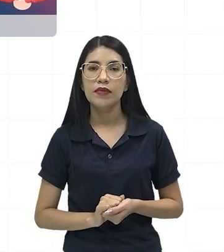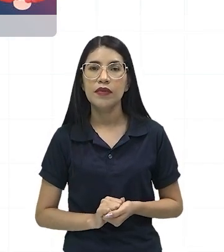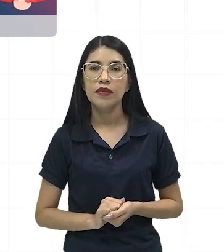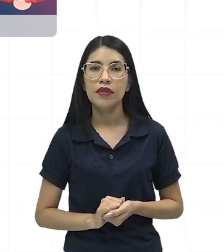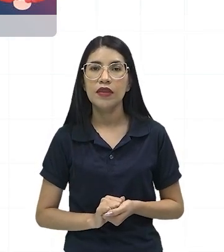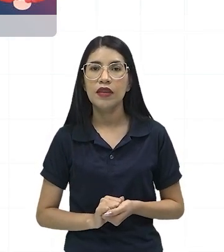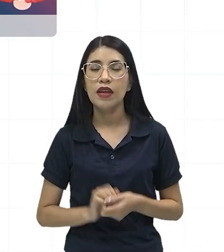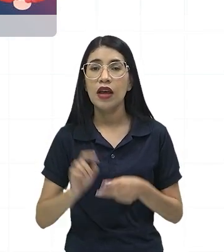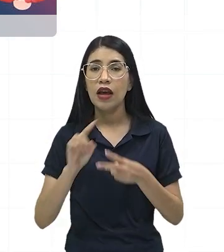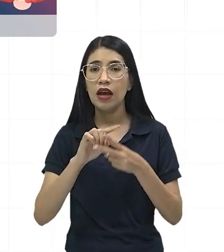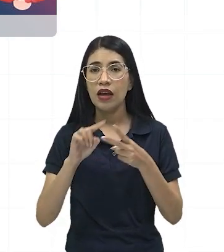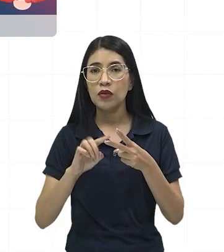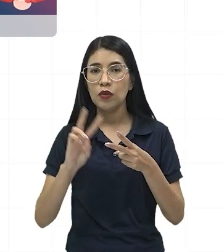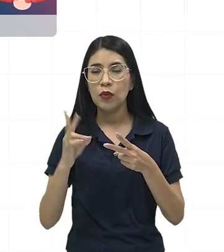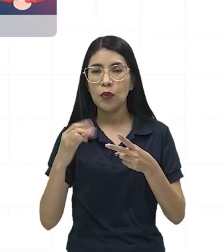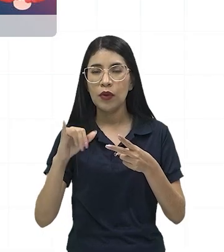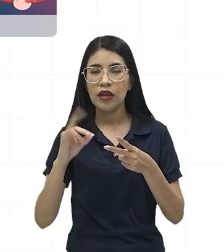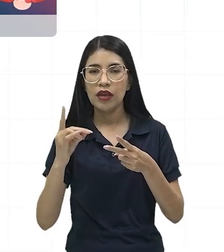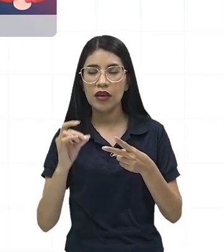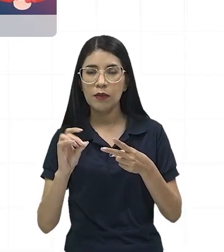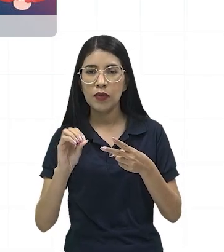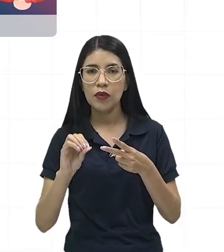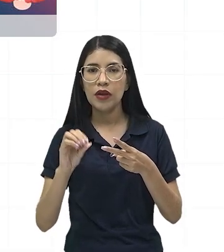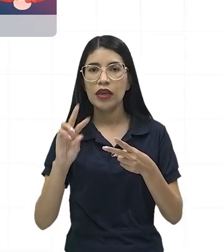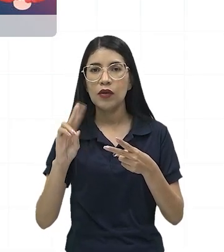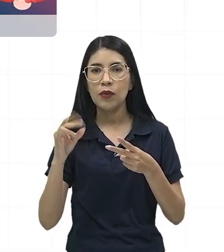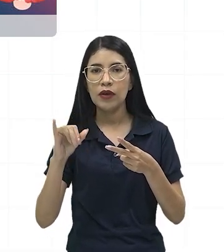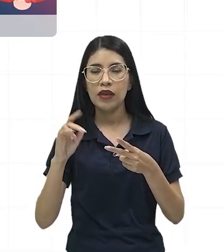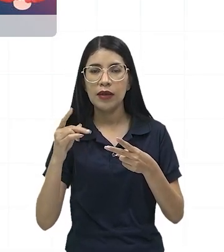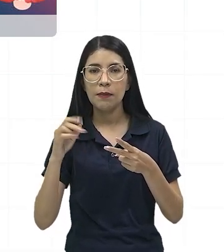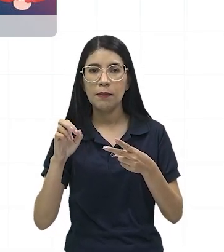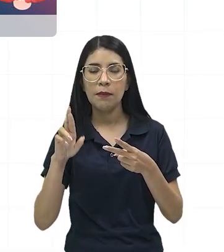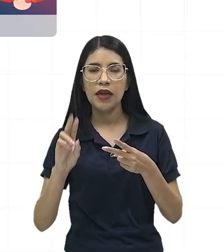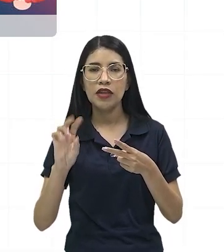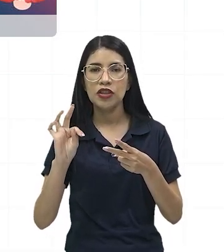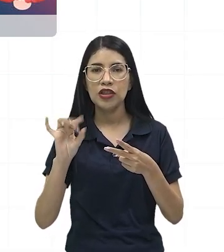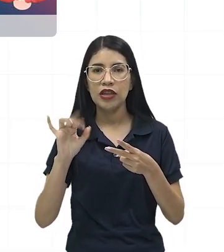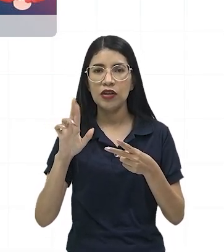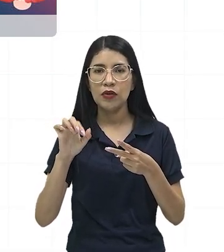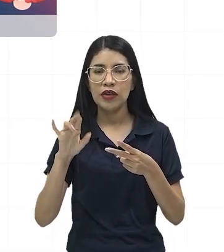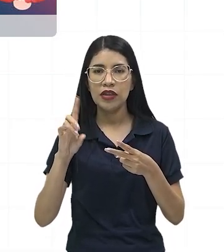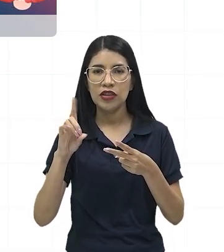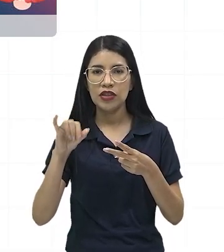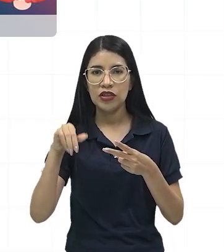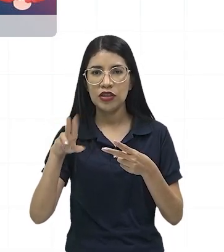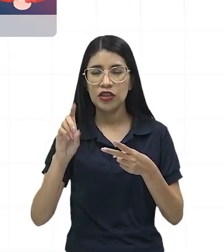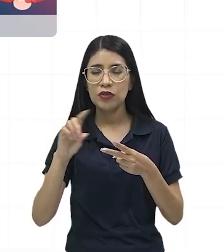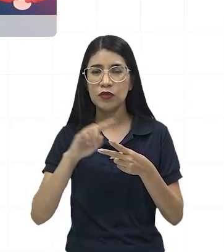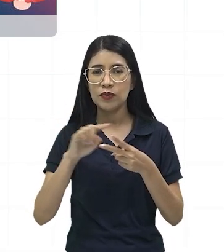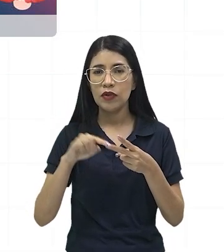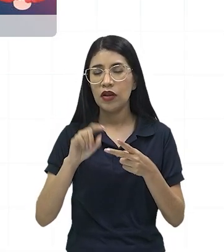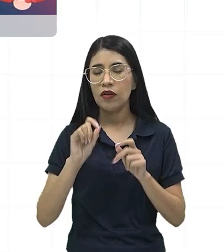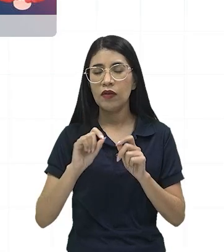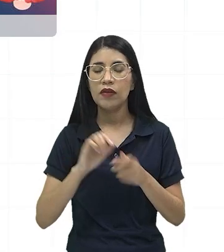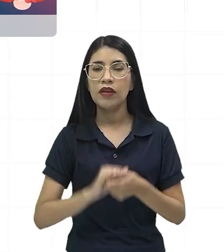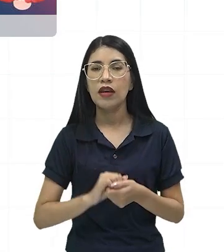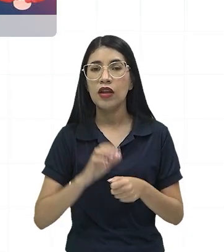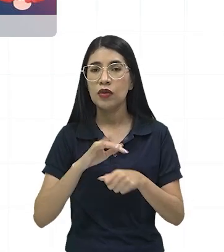o hipertireoidismo, né, que são condições resultantes da